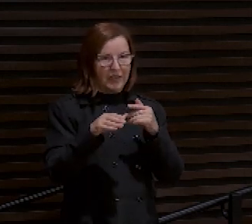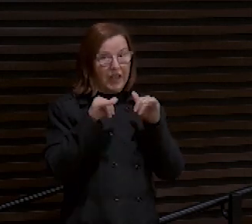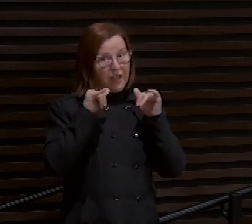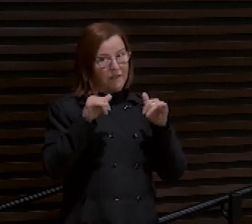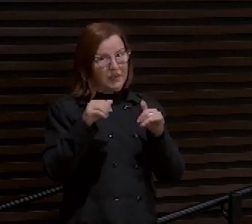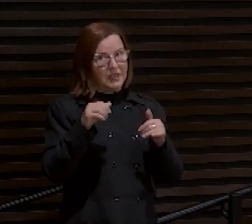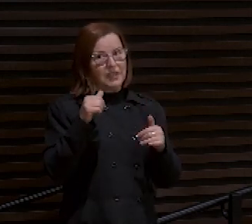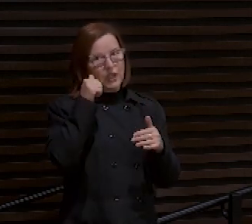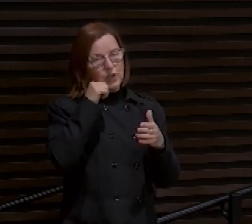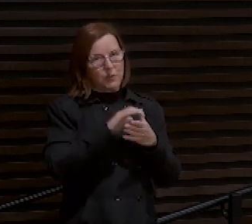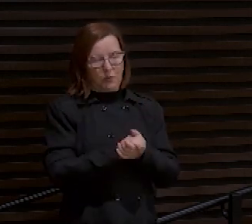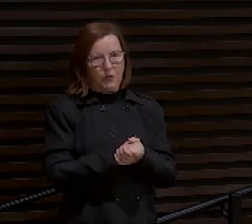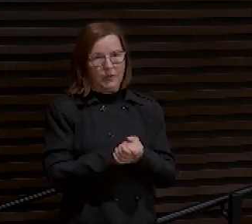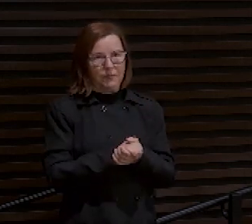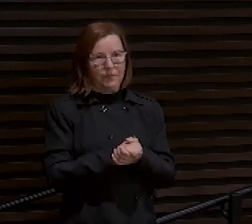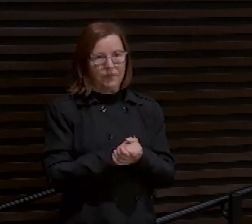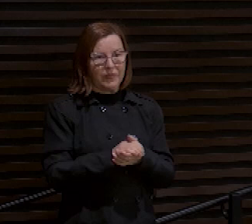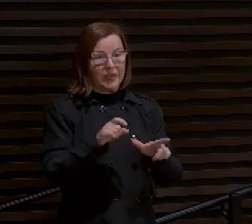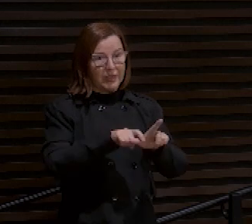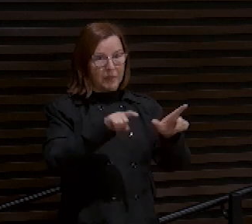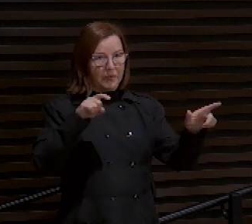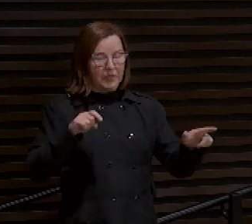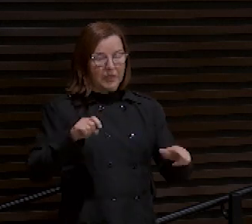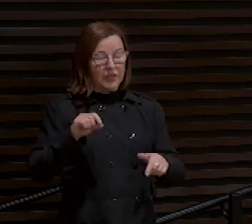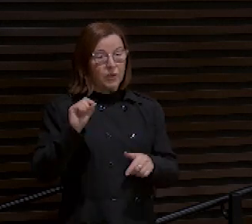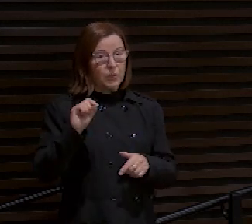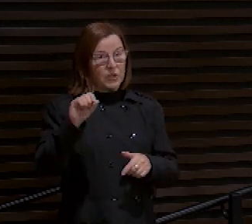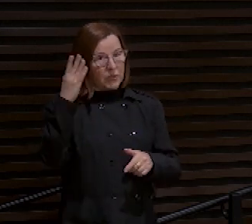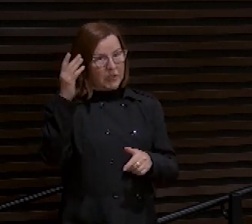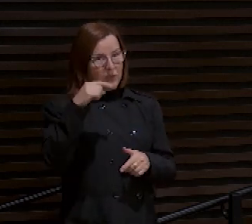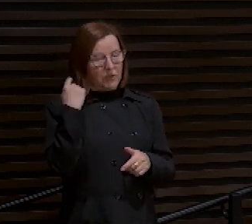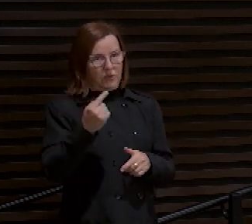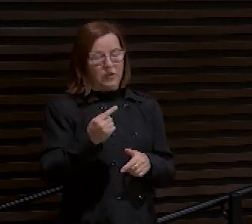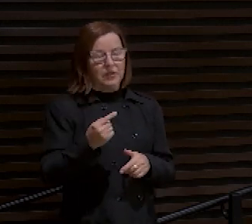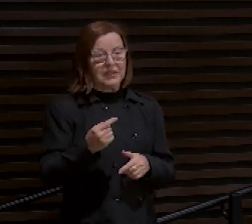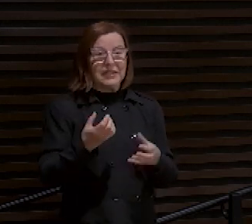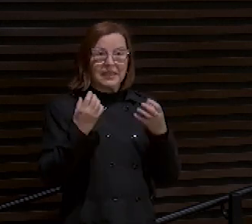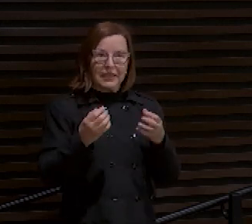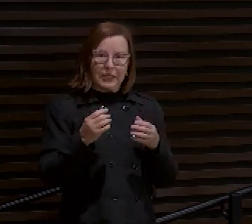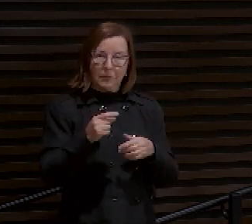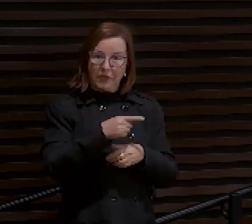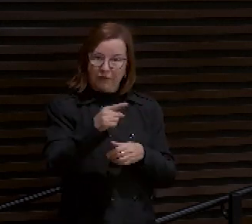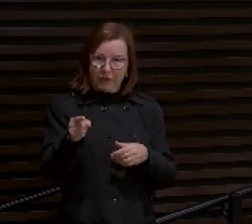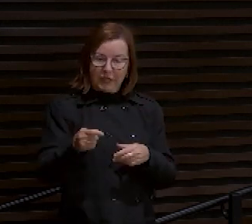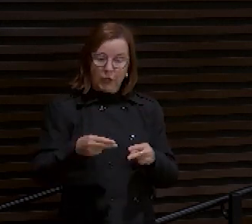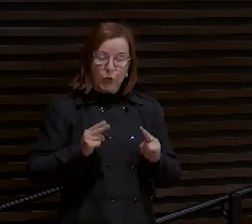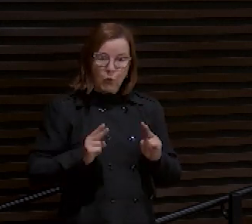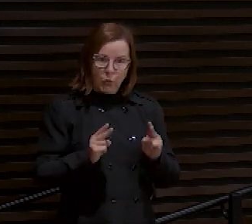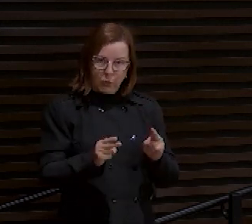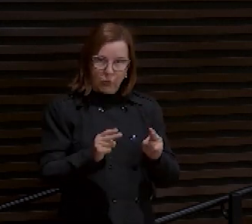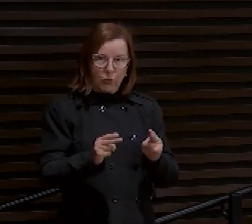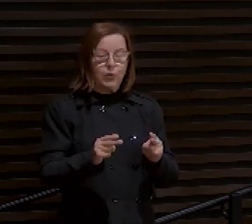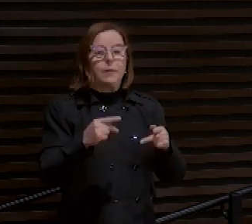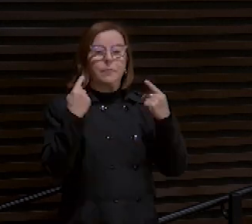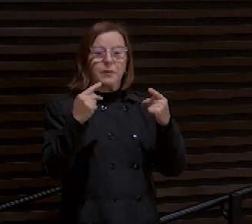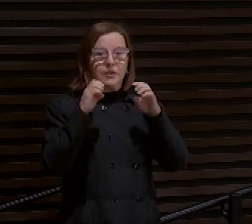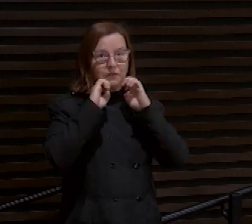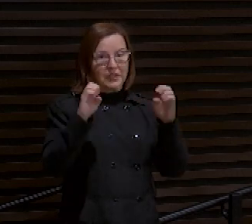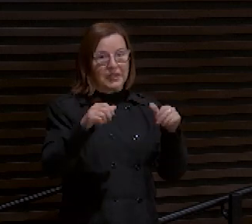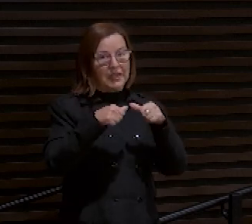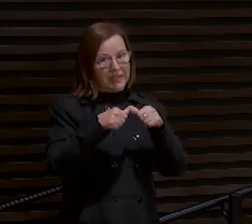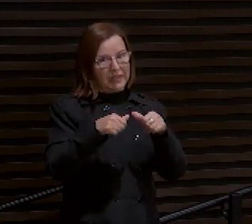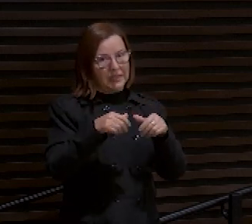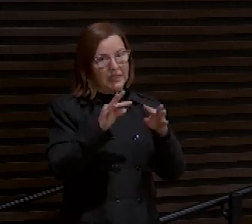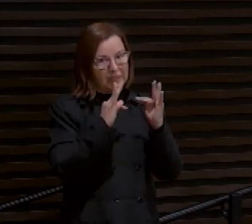nós queremos que, se algo de ruim aconteça, que vocês continuem esse trabalho de evangelismo nessa tribo. Porque